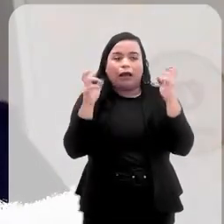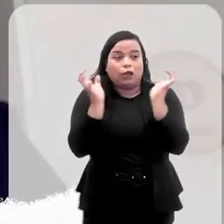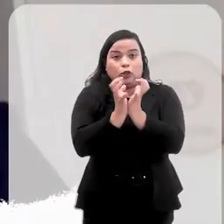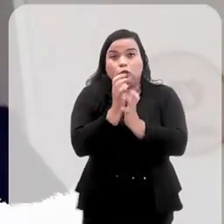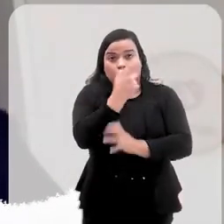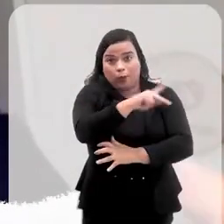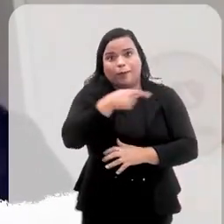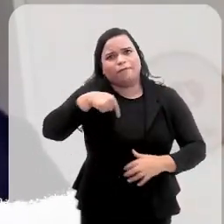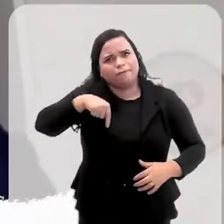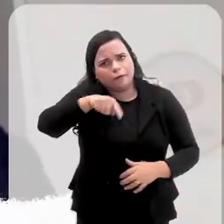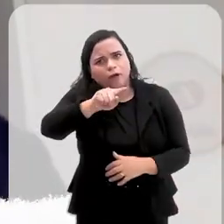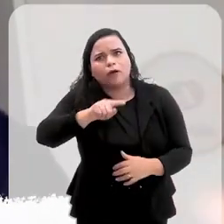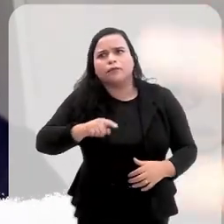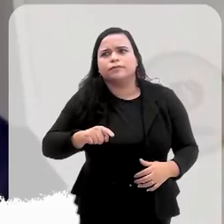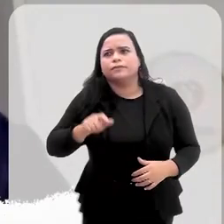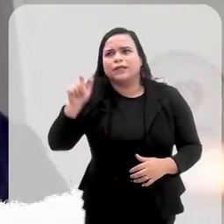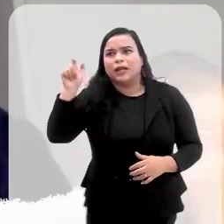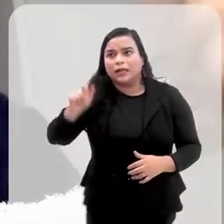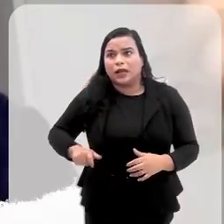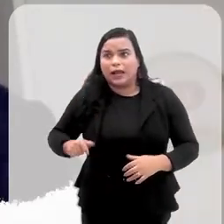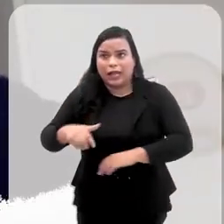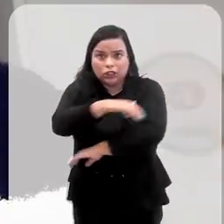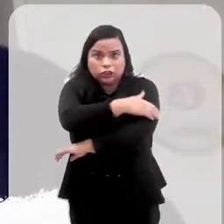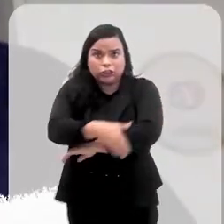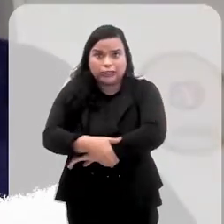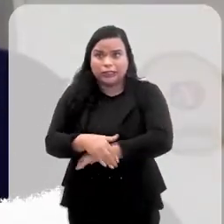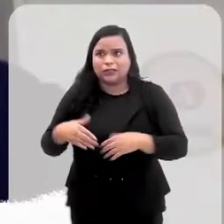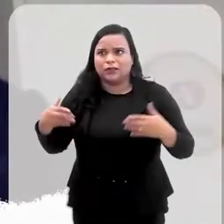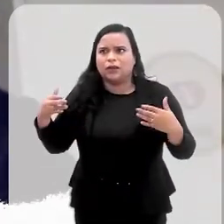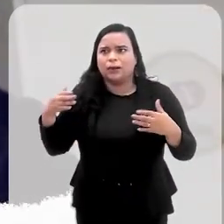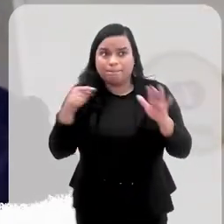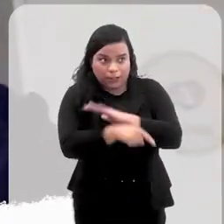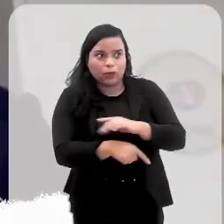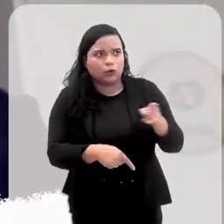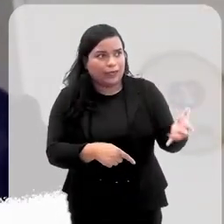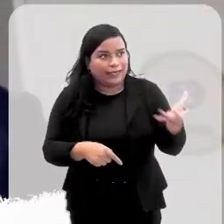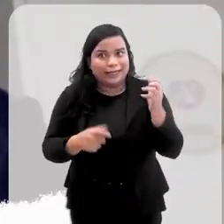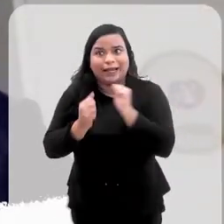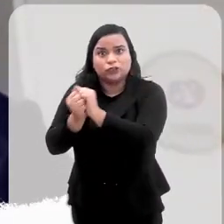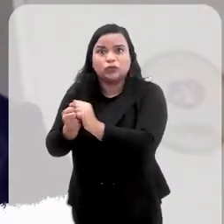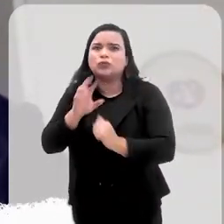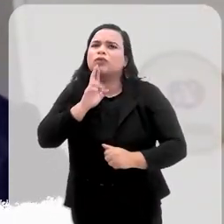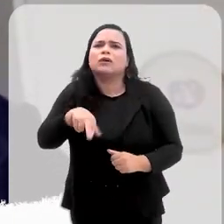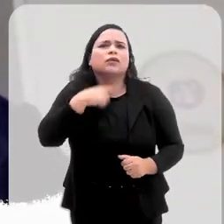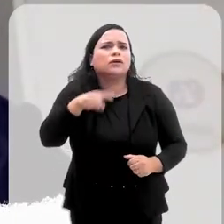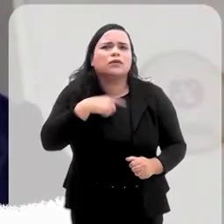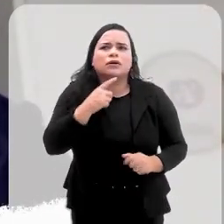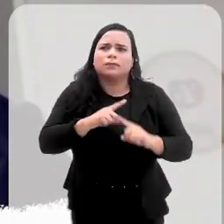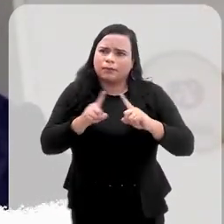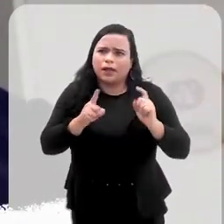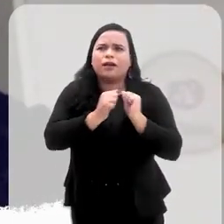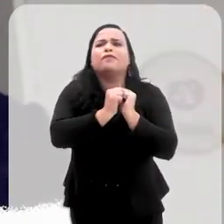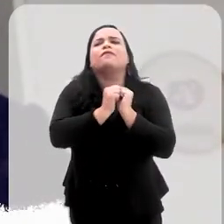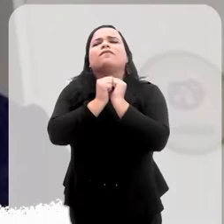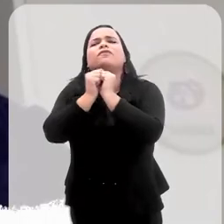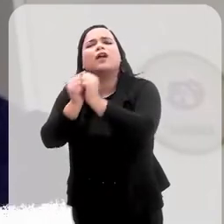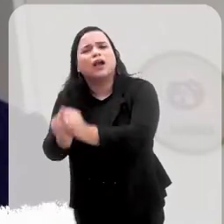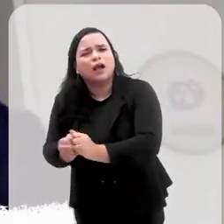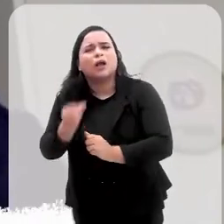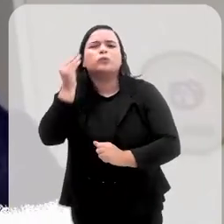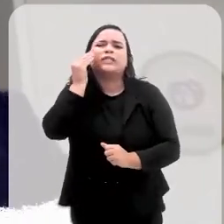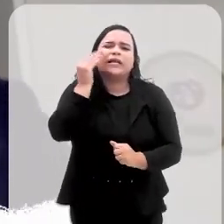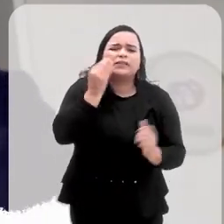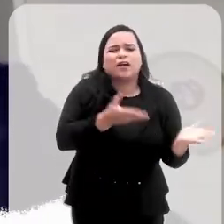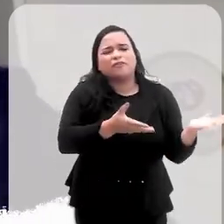ir, ela não conseguiu responder. Ah, mas vamos, aquela história, vamos, porque todo mundo está indo. Ela me deitou no meio da rua. Ela se deitou no meio da